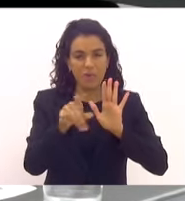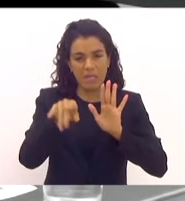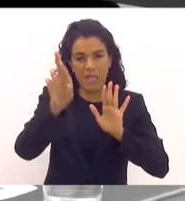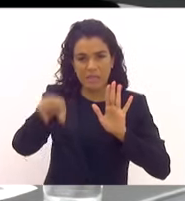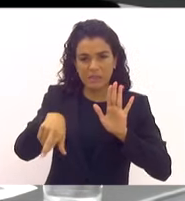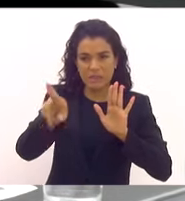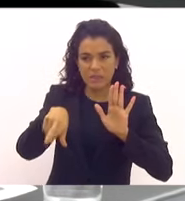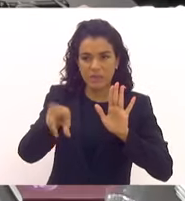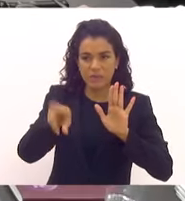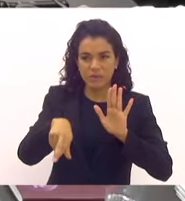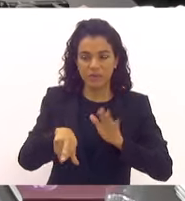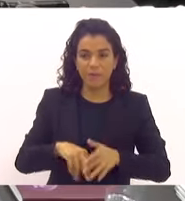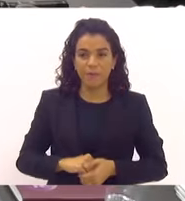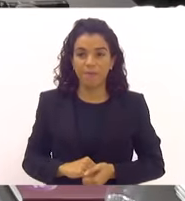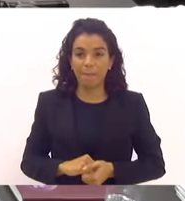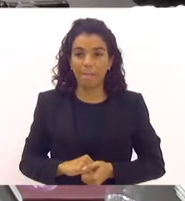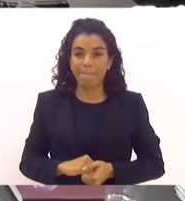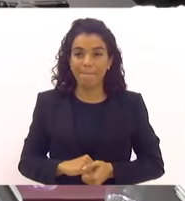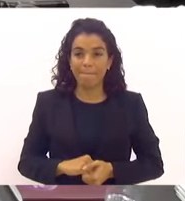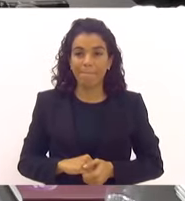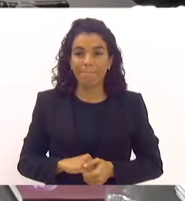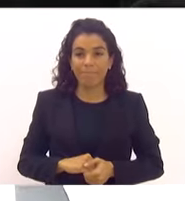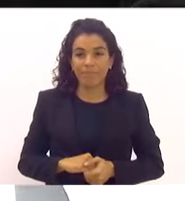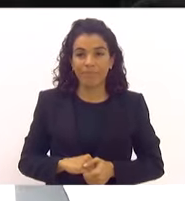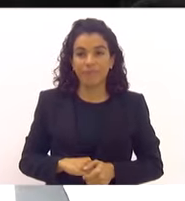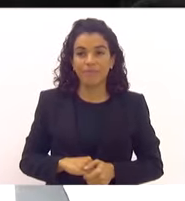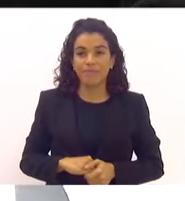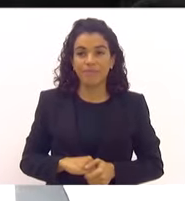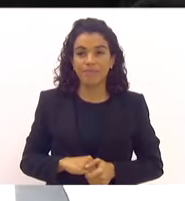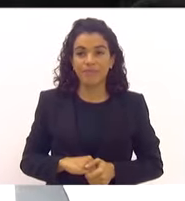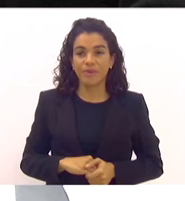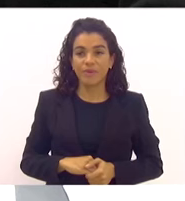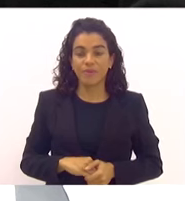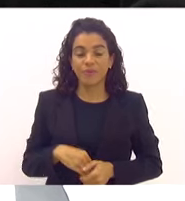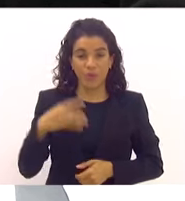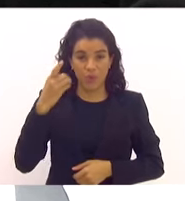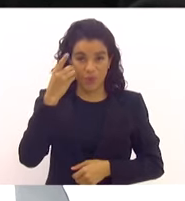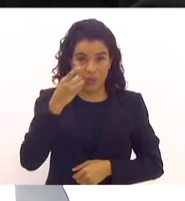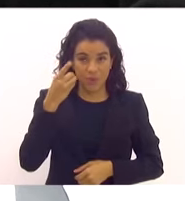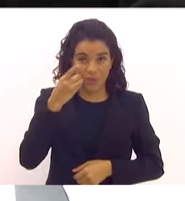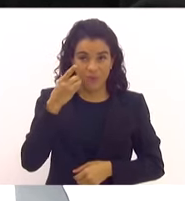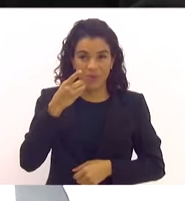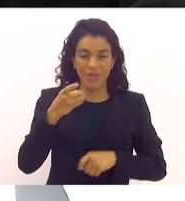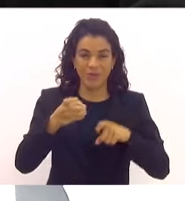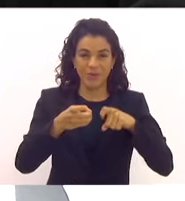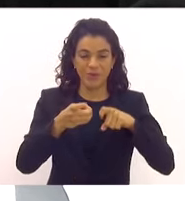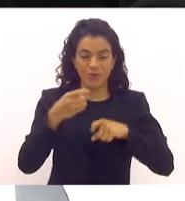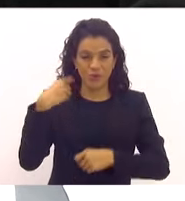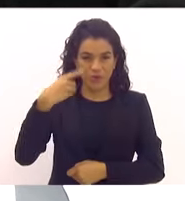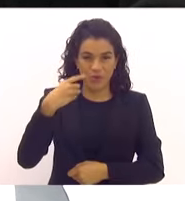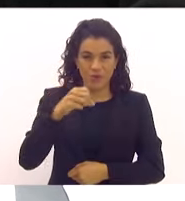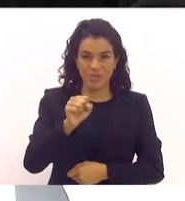razão. Bom, mas, de qualquer forma, olha só. O deputado doutor Serginho, ele é o